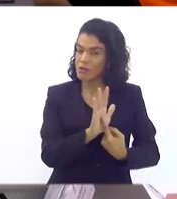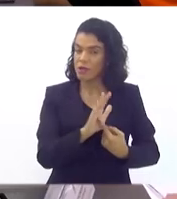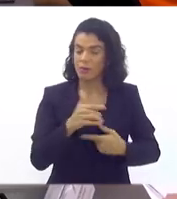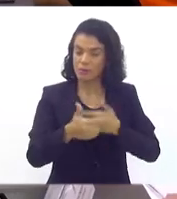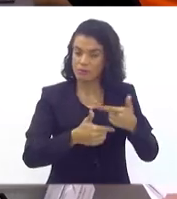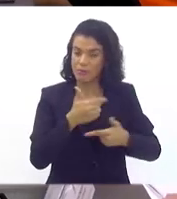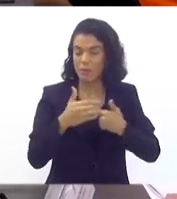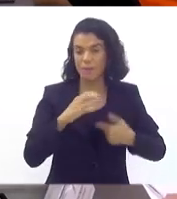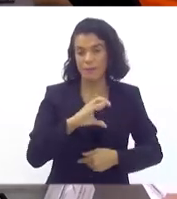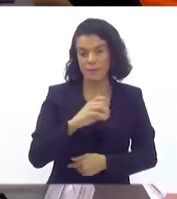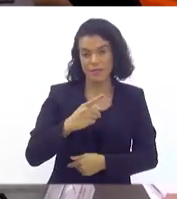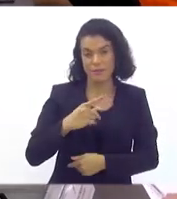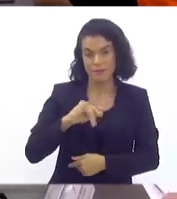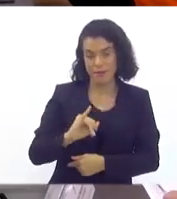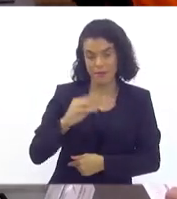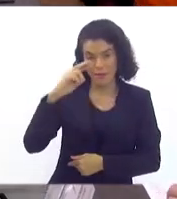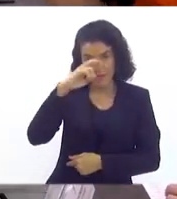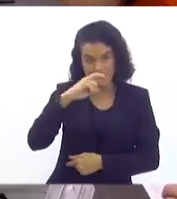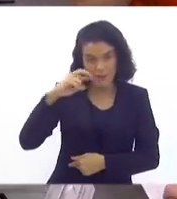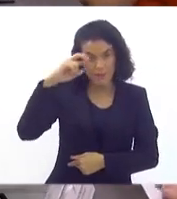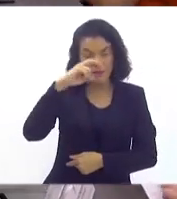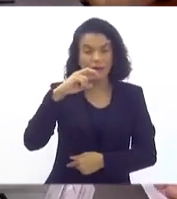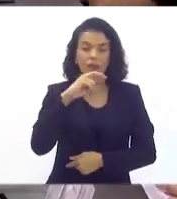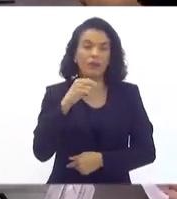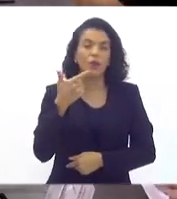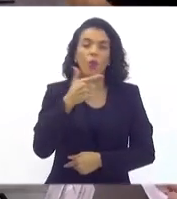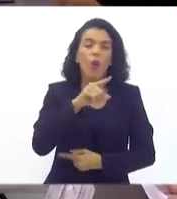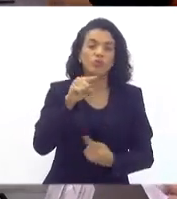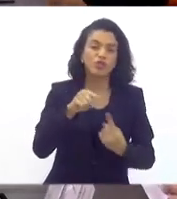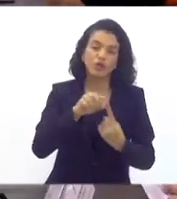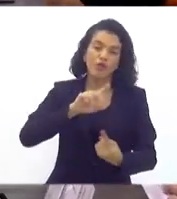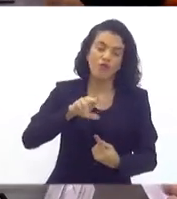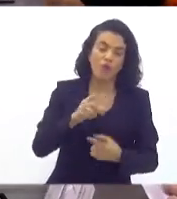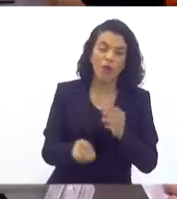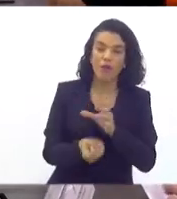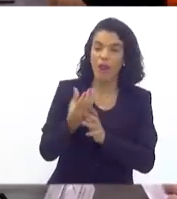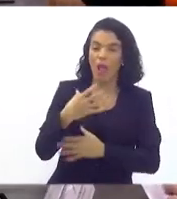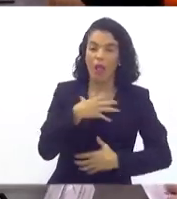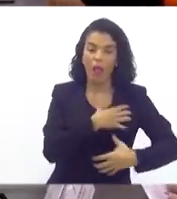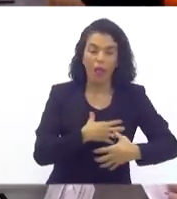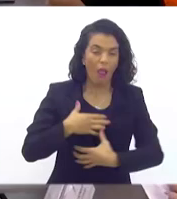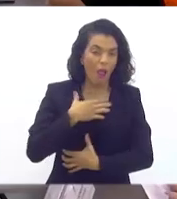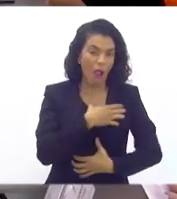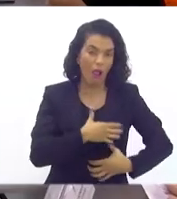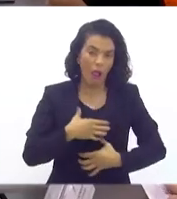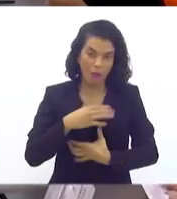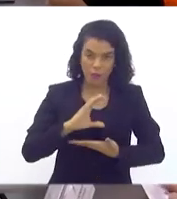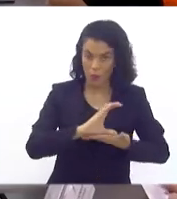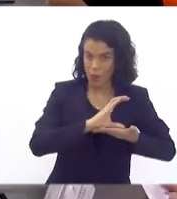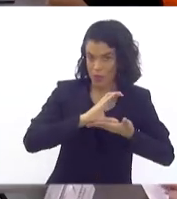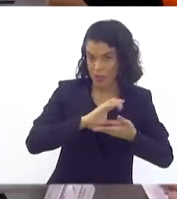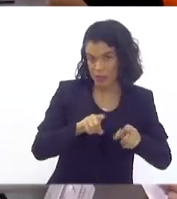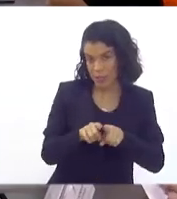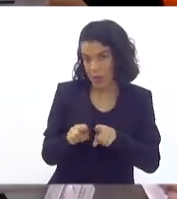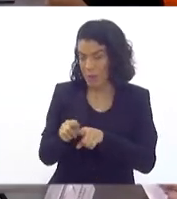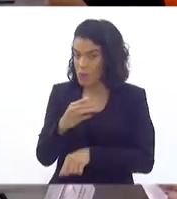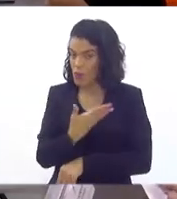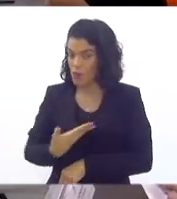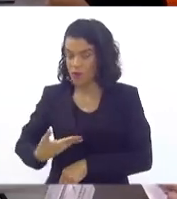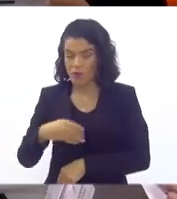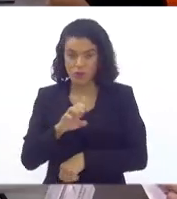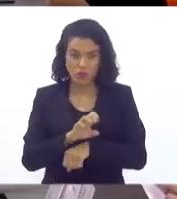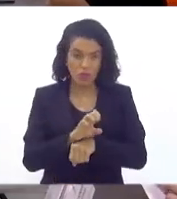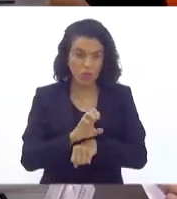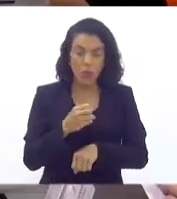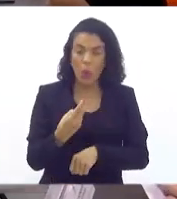CPI em que nada teve o objetivo aqui de criar qualquer constrangimento não apenas para o conselho bem como para o governo do estado